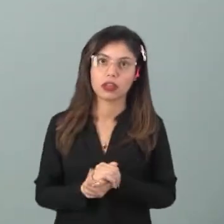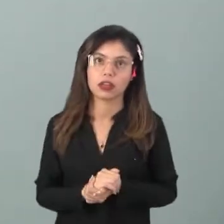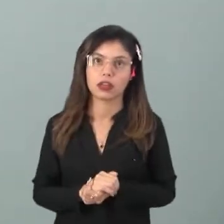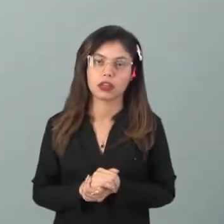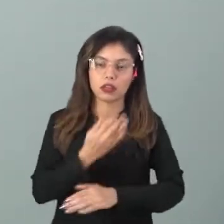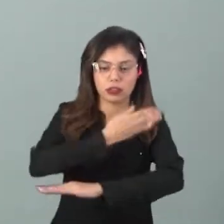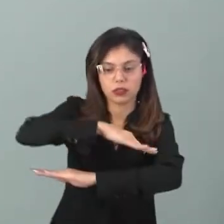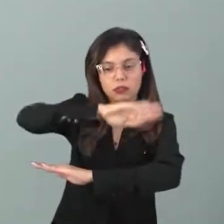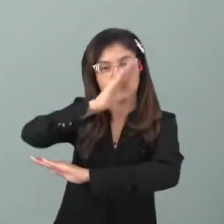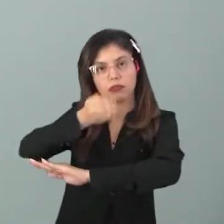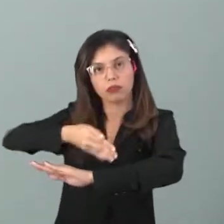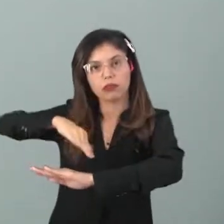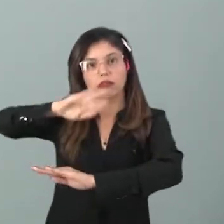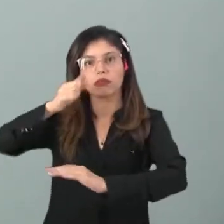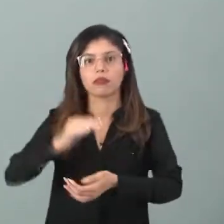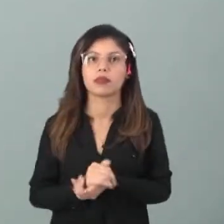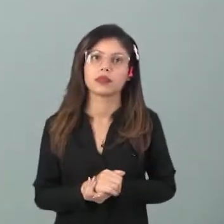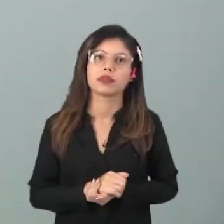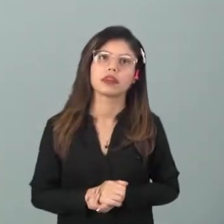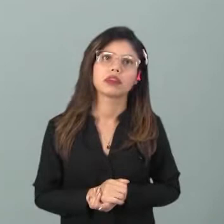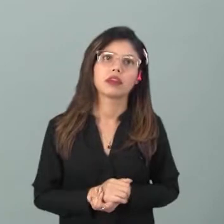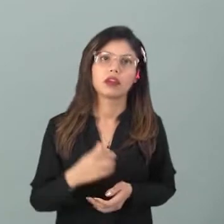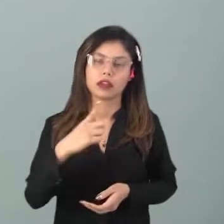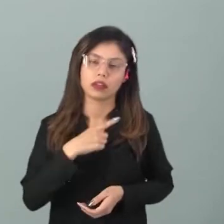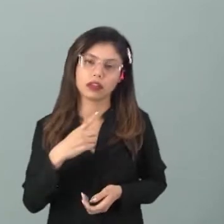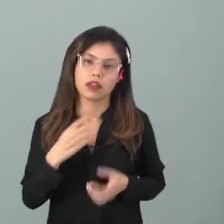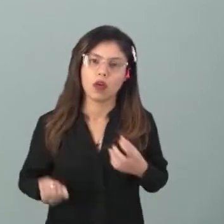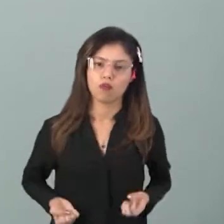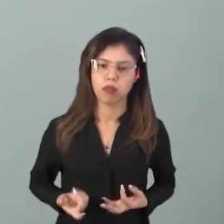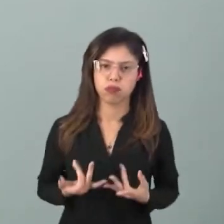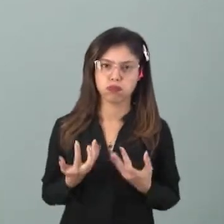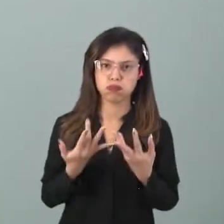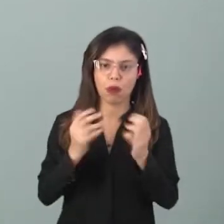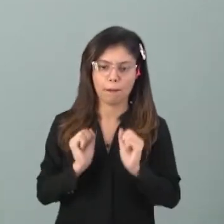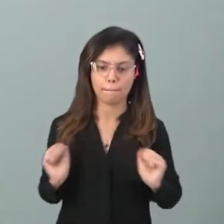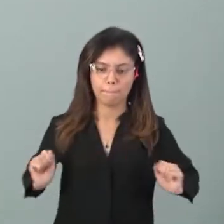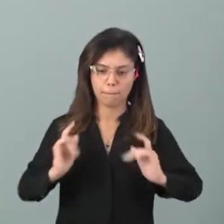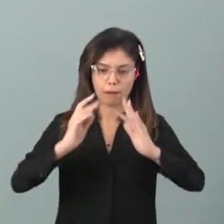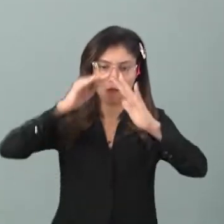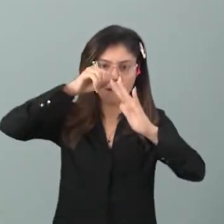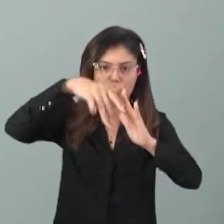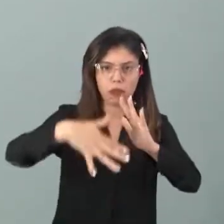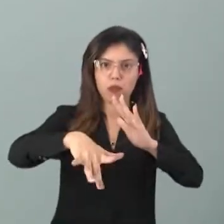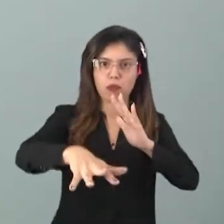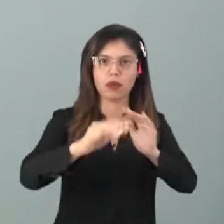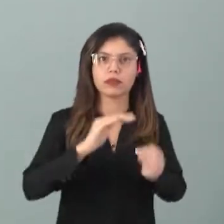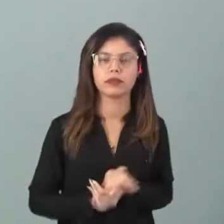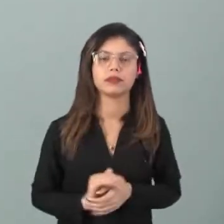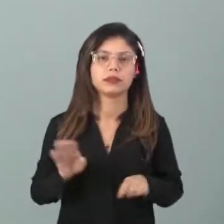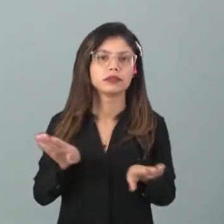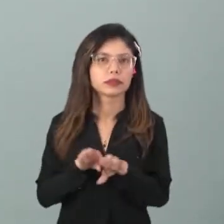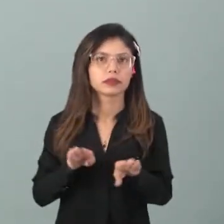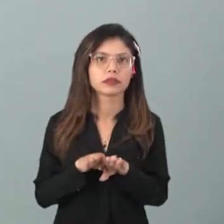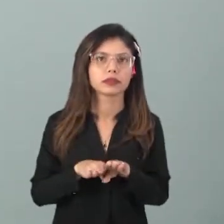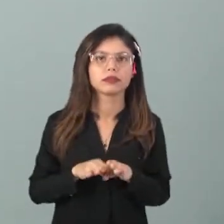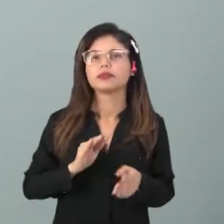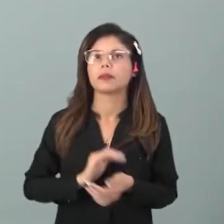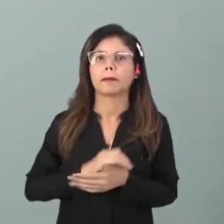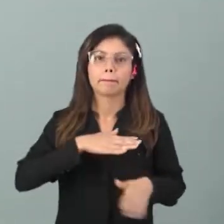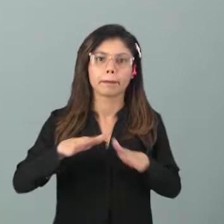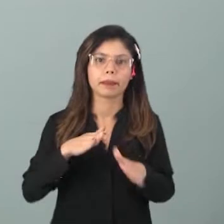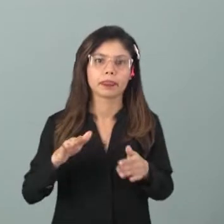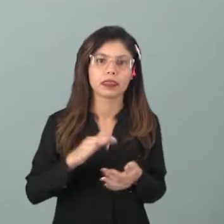de montanhas, de fossas oceânicas, vamos ter atividades vulcânicas sendo ativadas e também abalos sísmicos